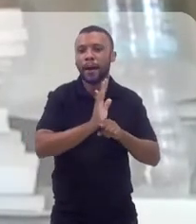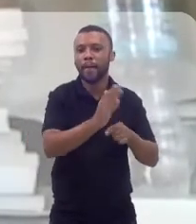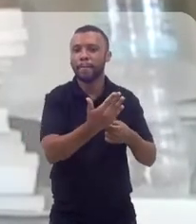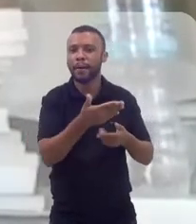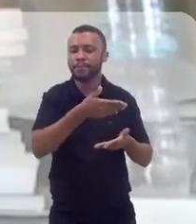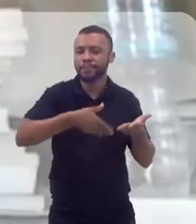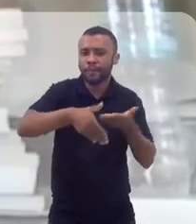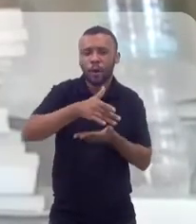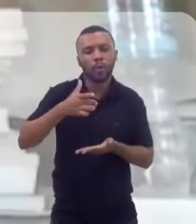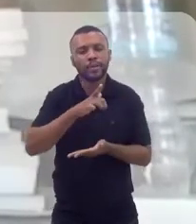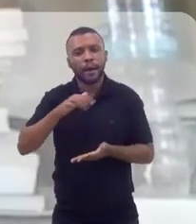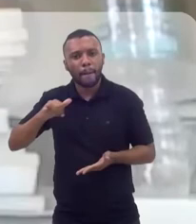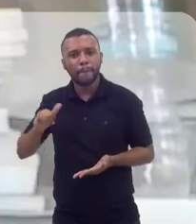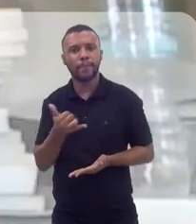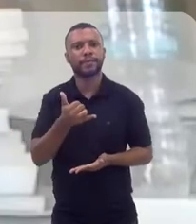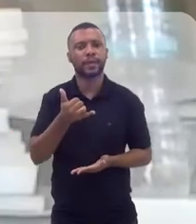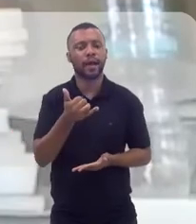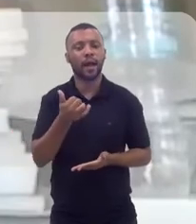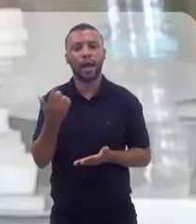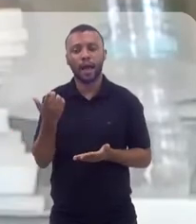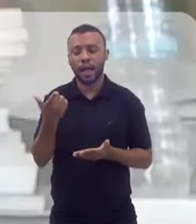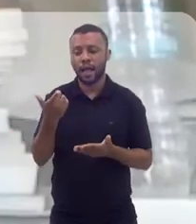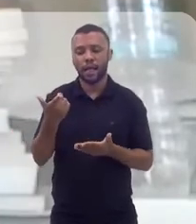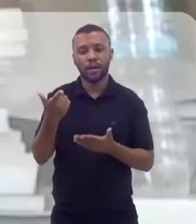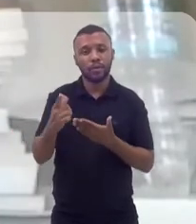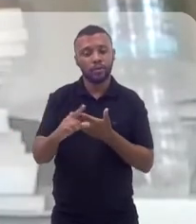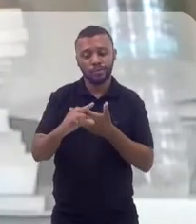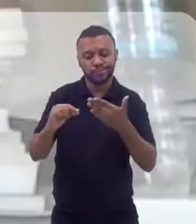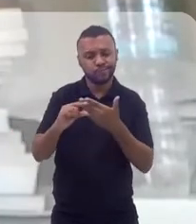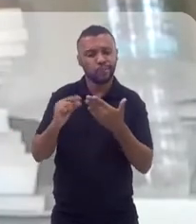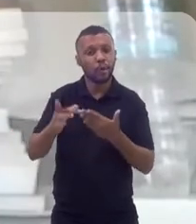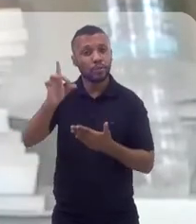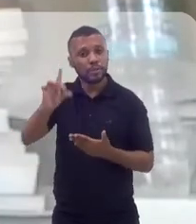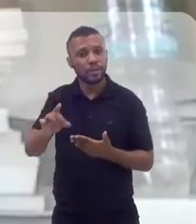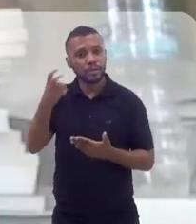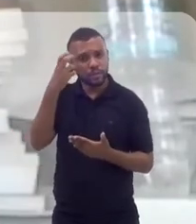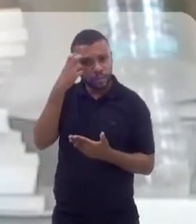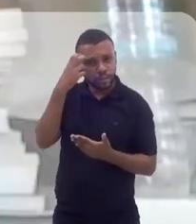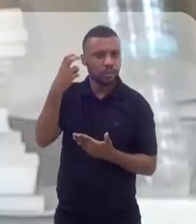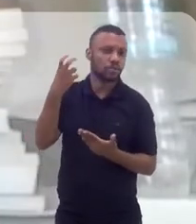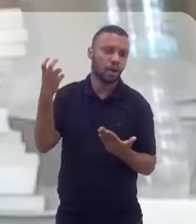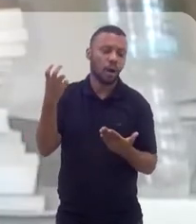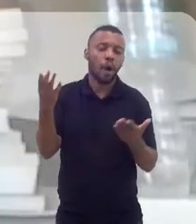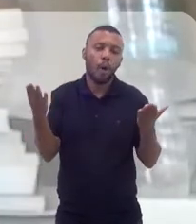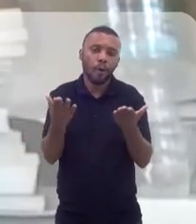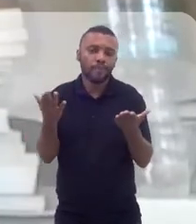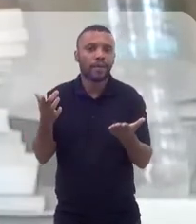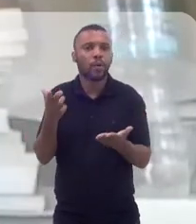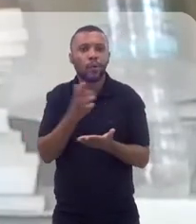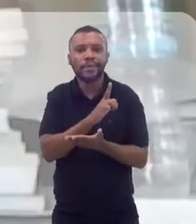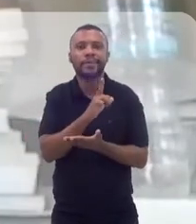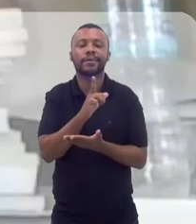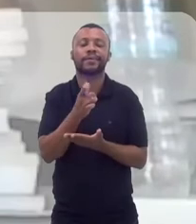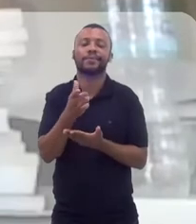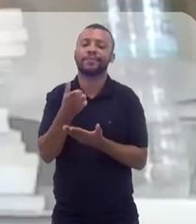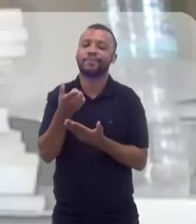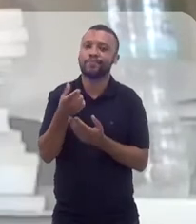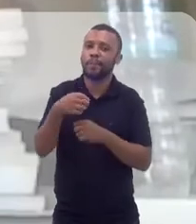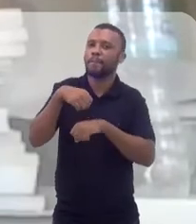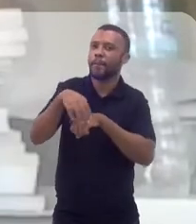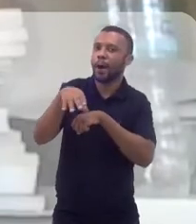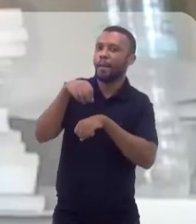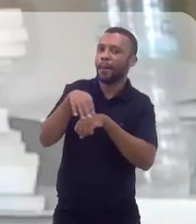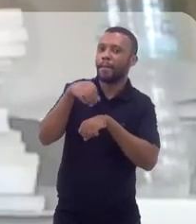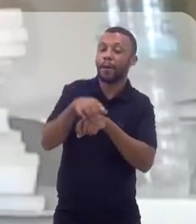consigam aproveitar mais a propriedade intelectual que eles geram. Eu acho que, hoje em dia, você conseguir levar, num contexto em que